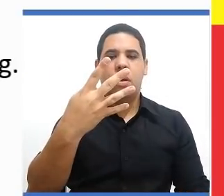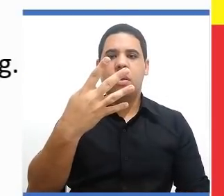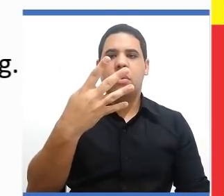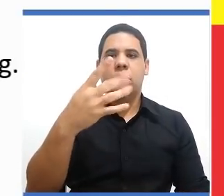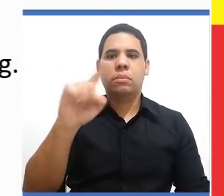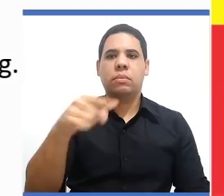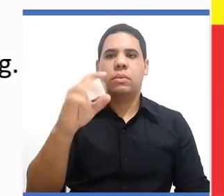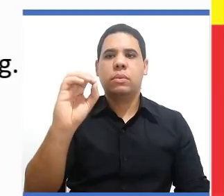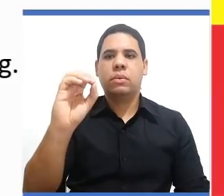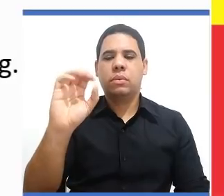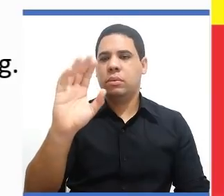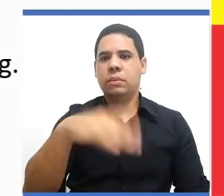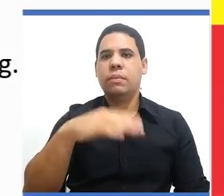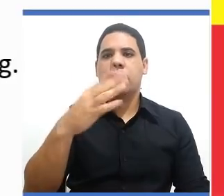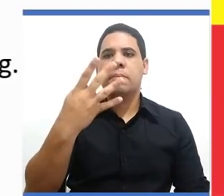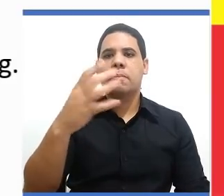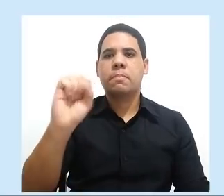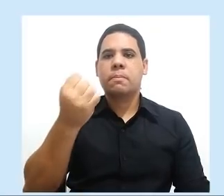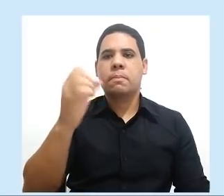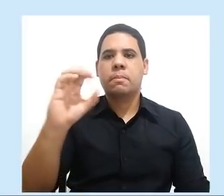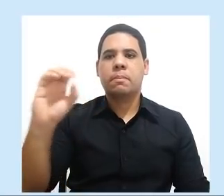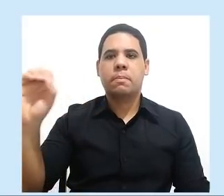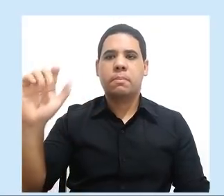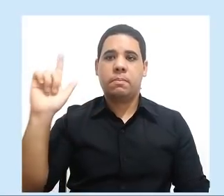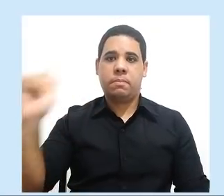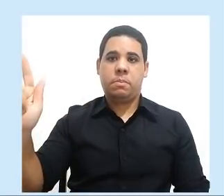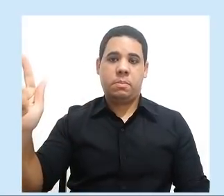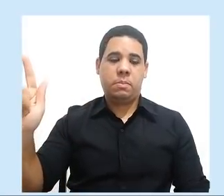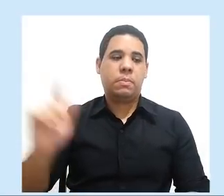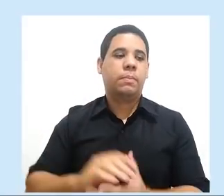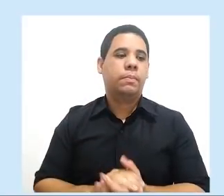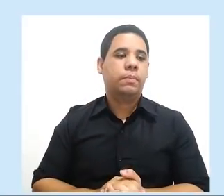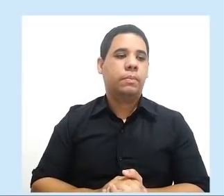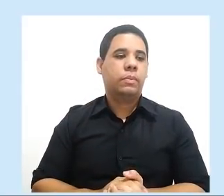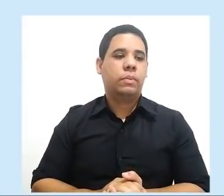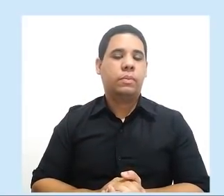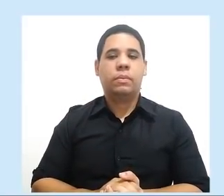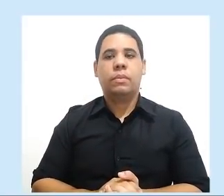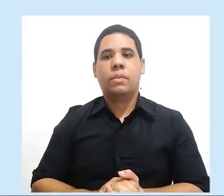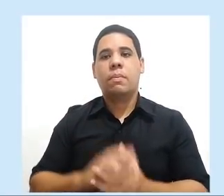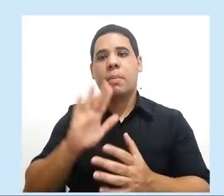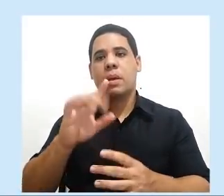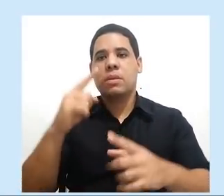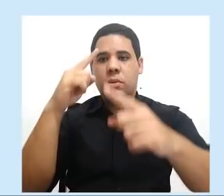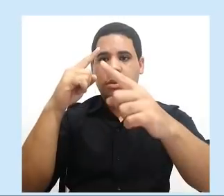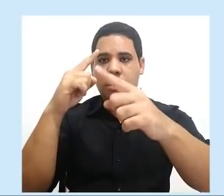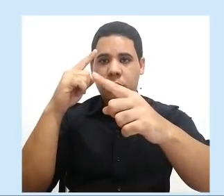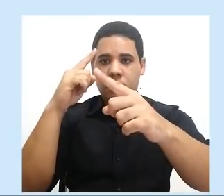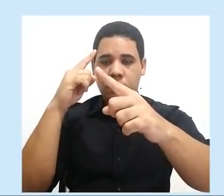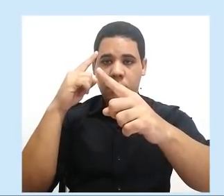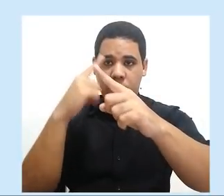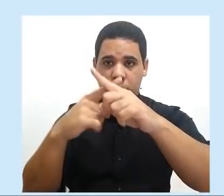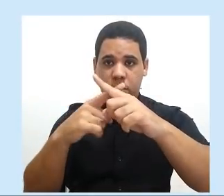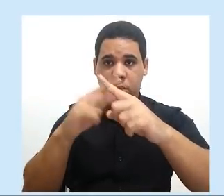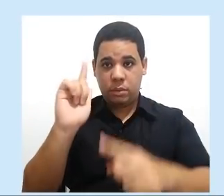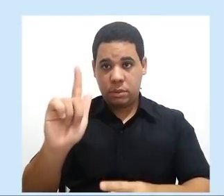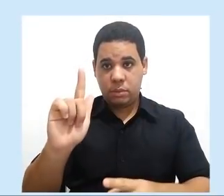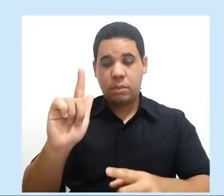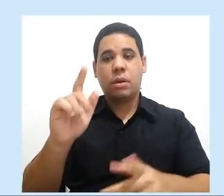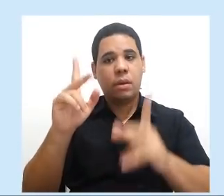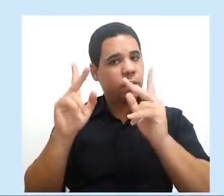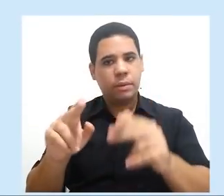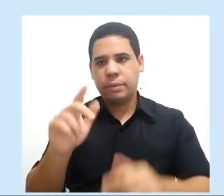4.800 gramas. Beleza? Só que a multiplicação é grama, o resultado é grama.